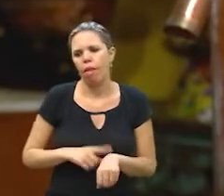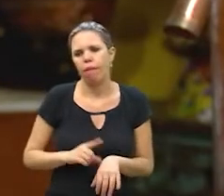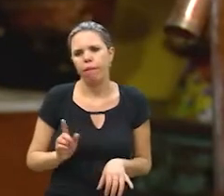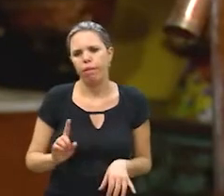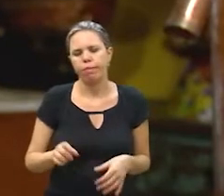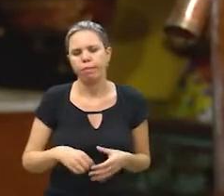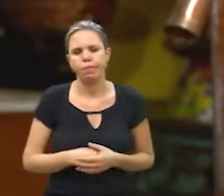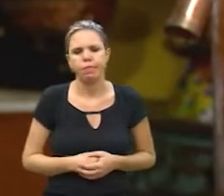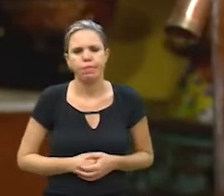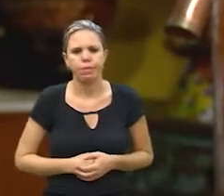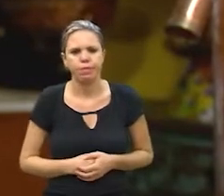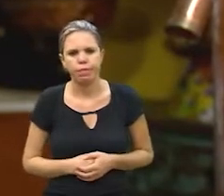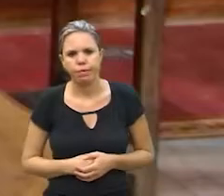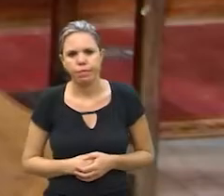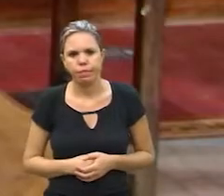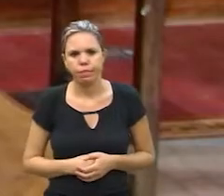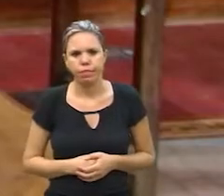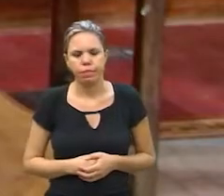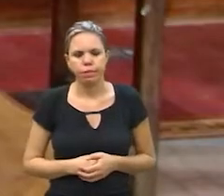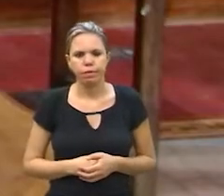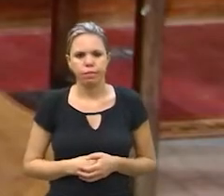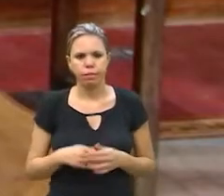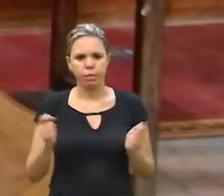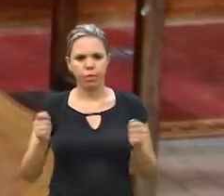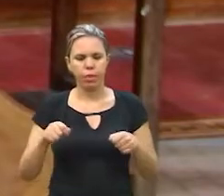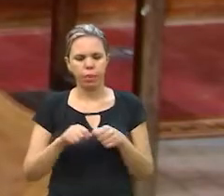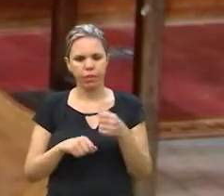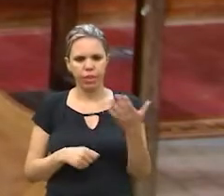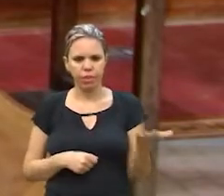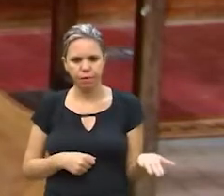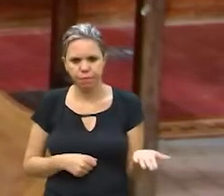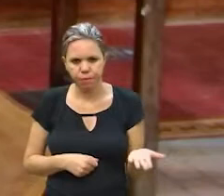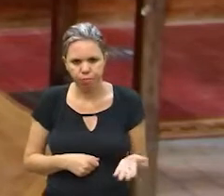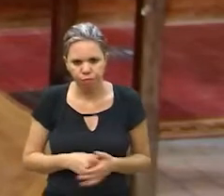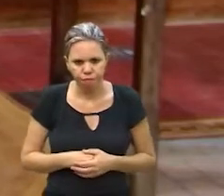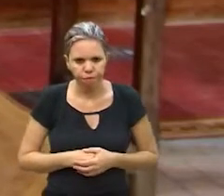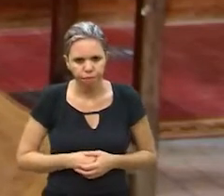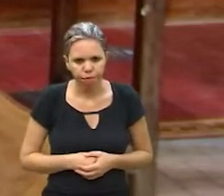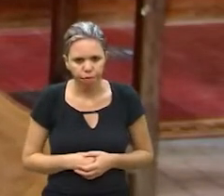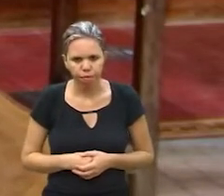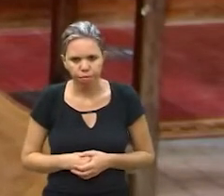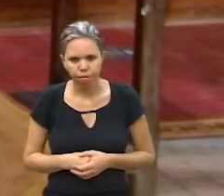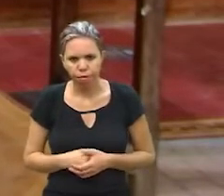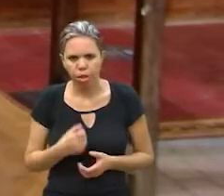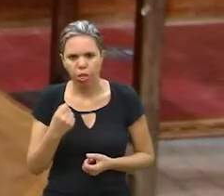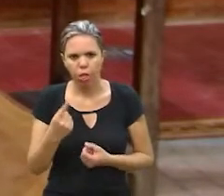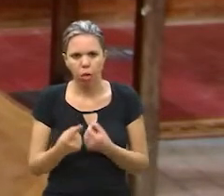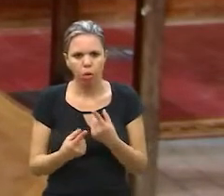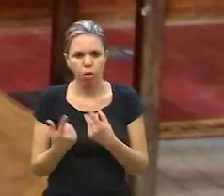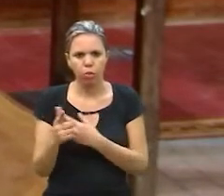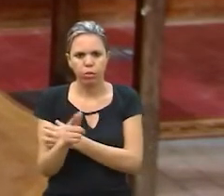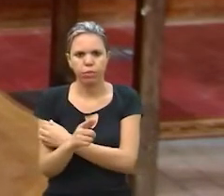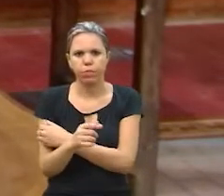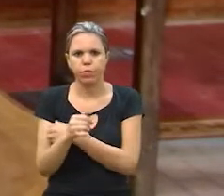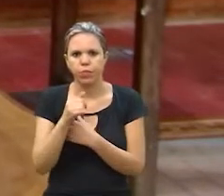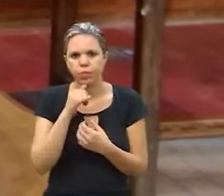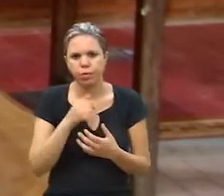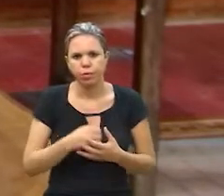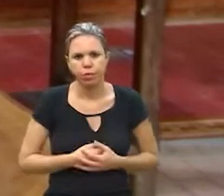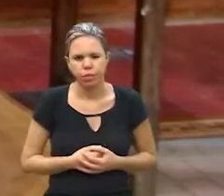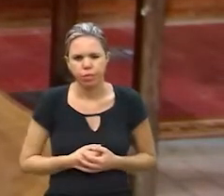tempo. Então, é isso. Dá para fazer com algum outro tipo